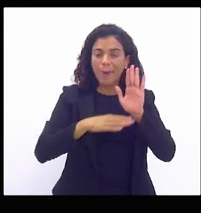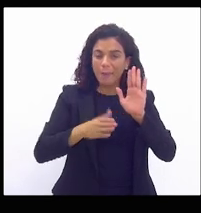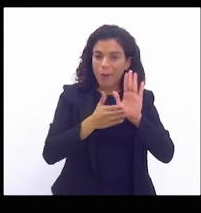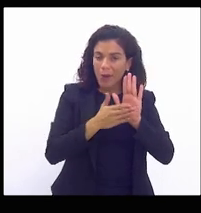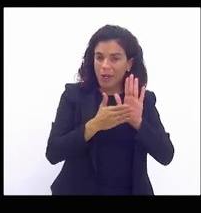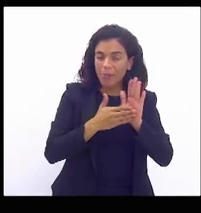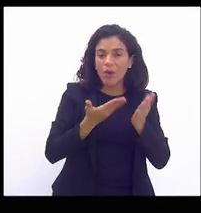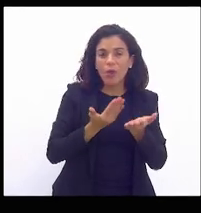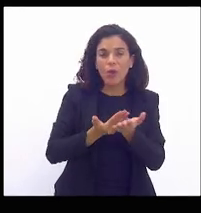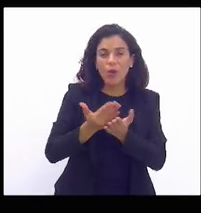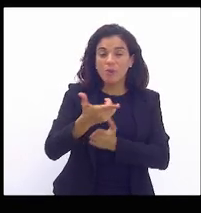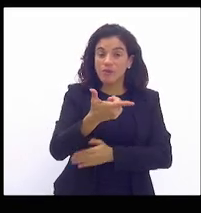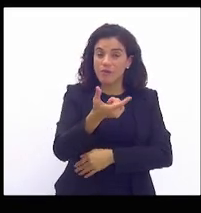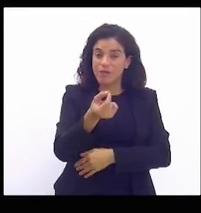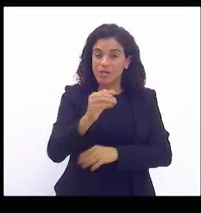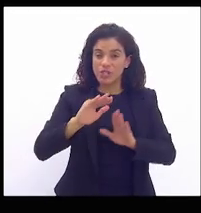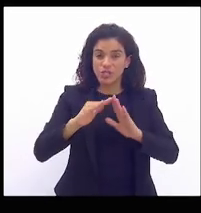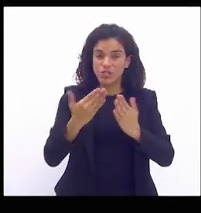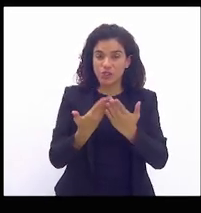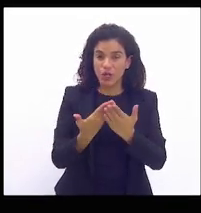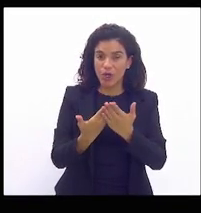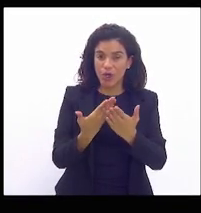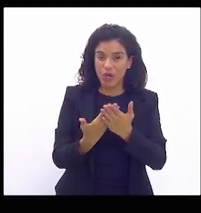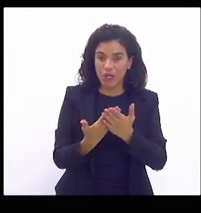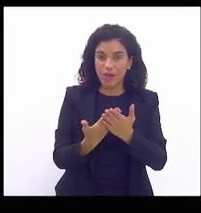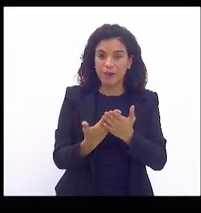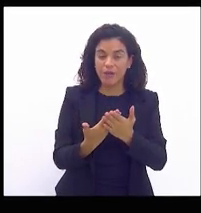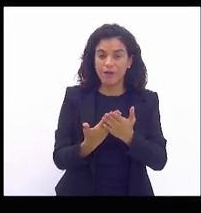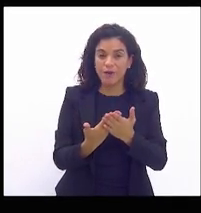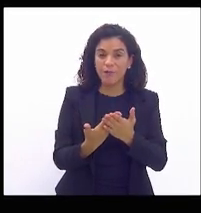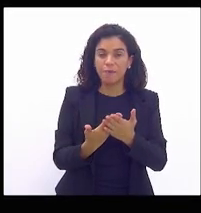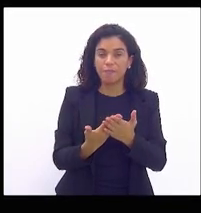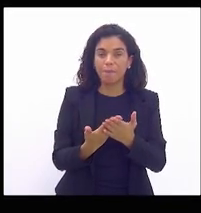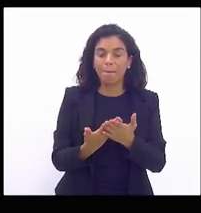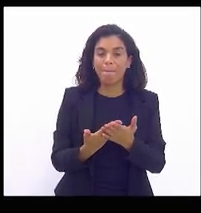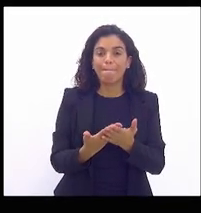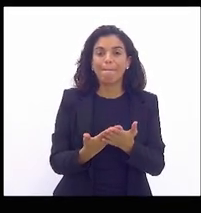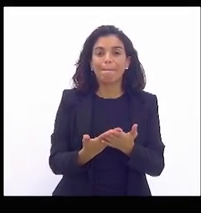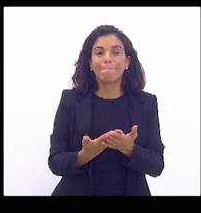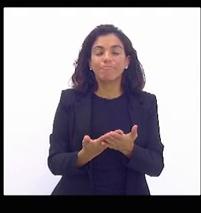com 20 escolas. Hoje nós temos mais de 35 escolas